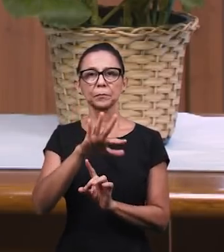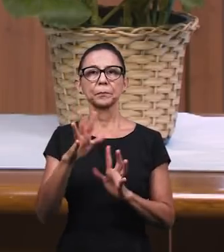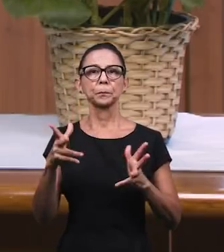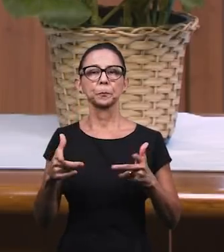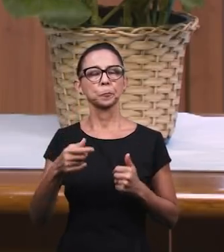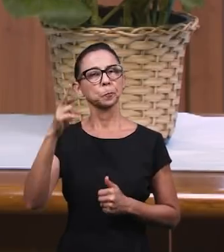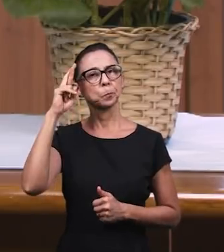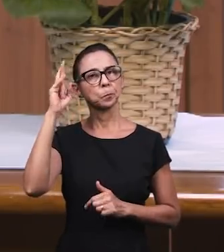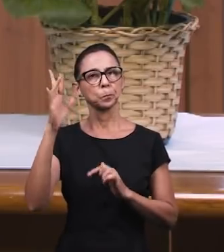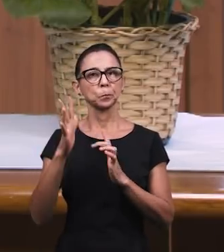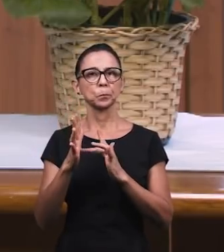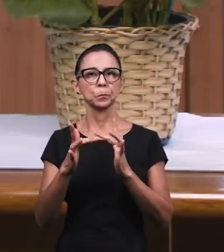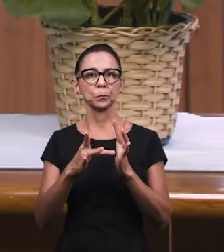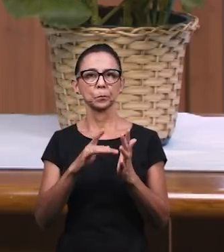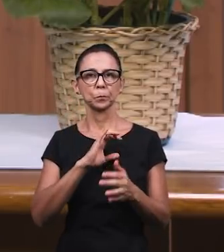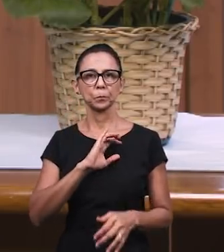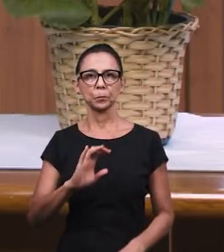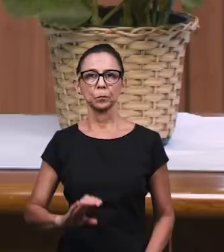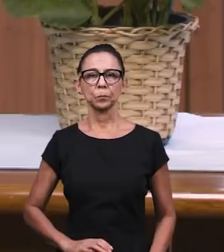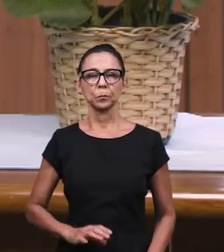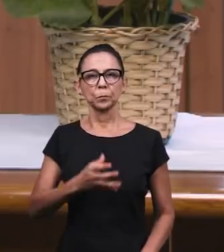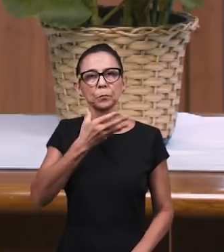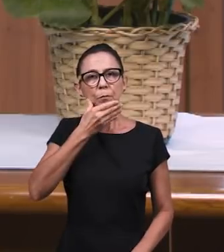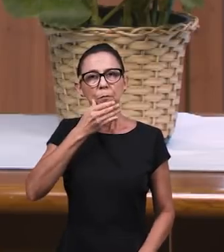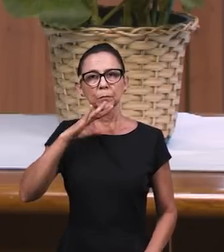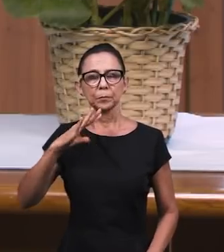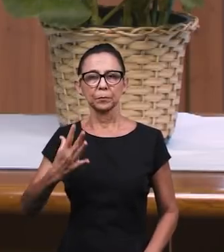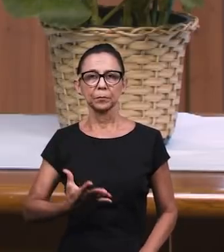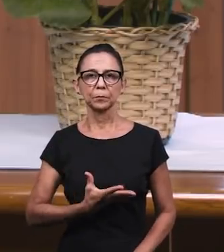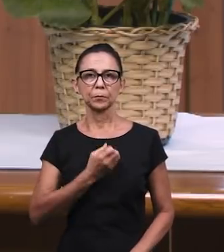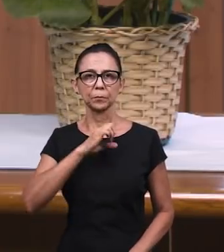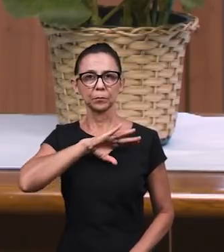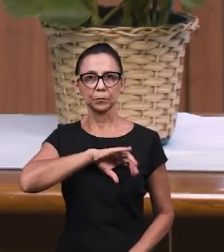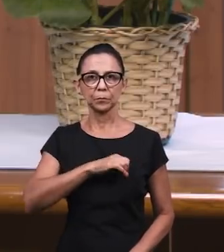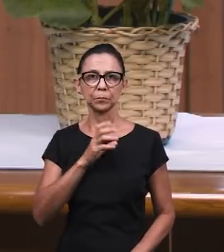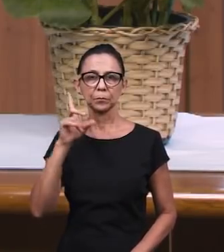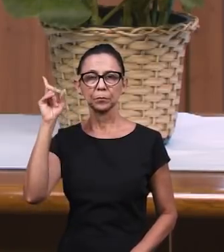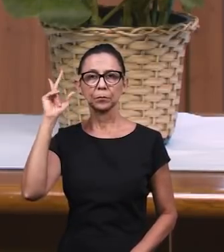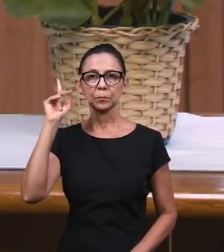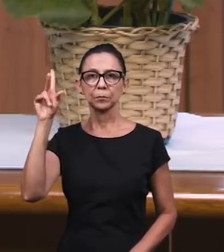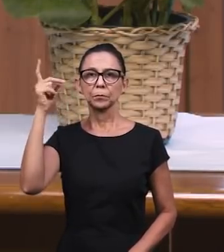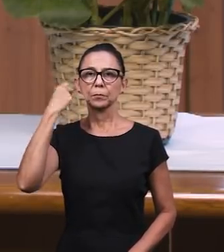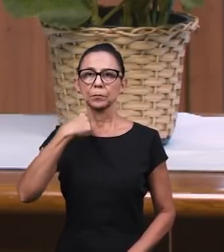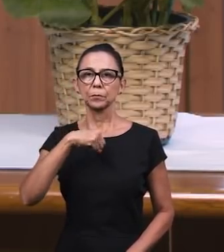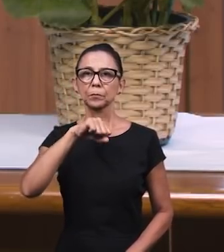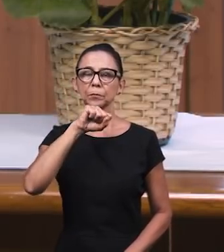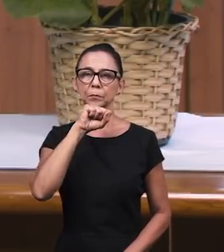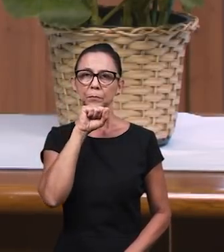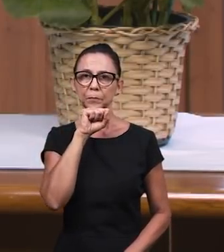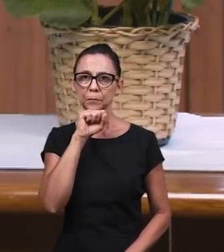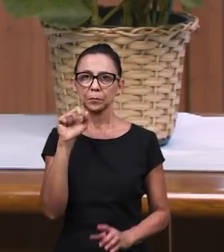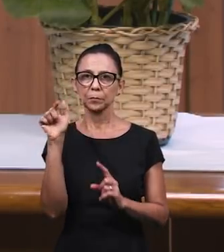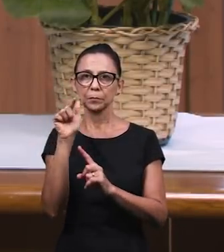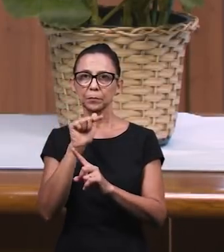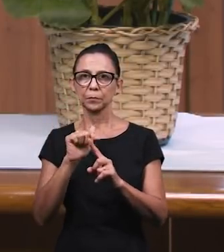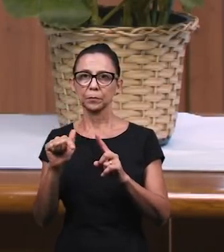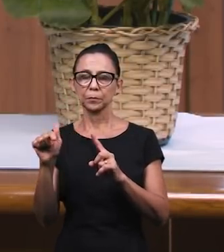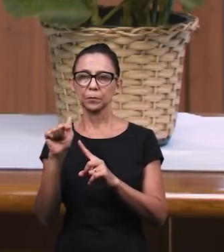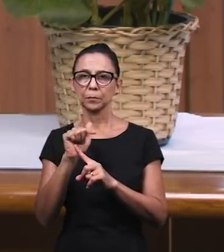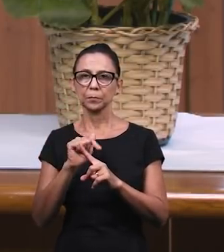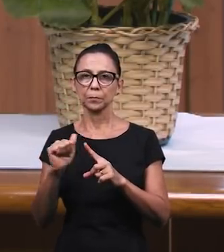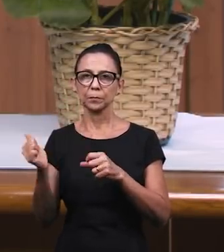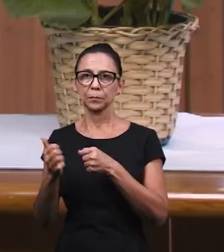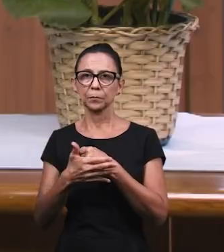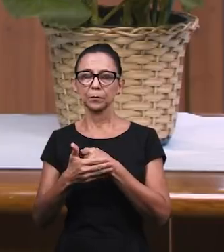maravilhosa do nosso Senhor e Salvador Jesus Cristo, o amor de Deus, nosso eterno Pai, as santas, doces e